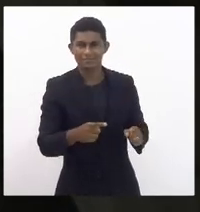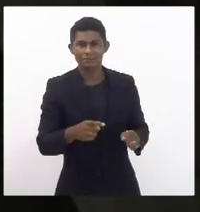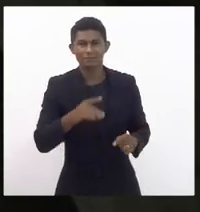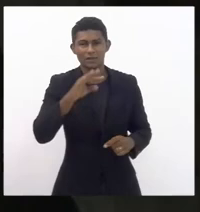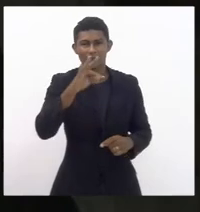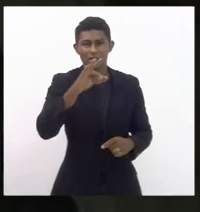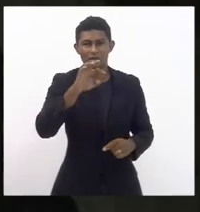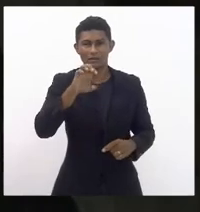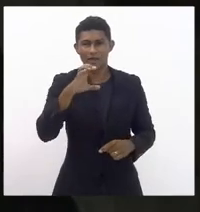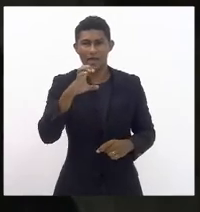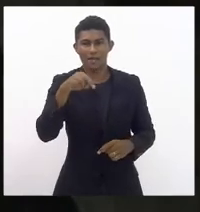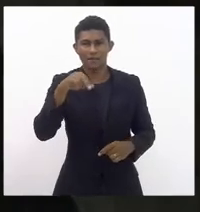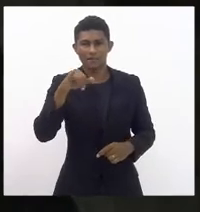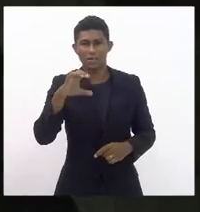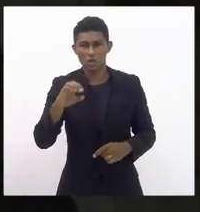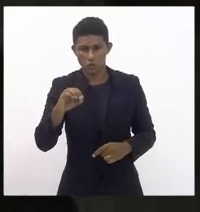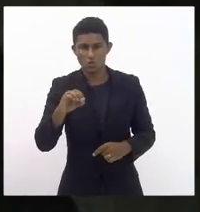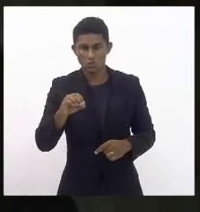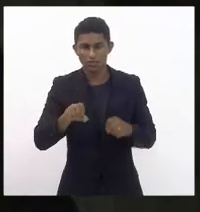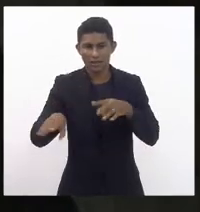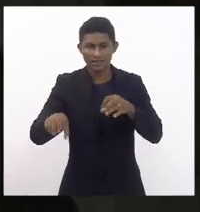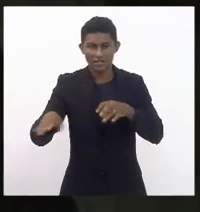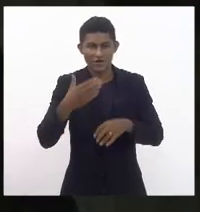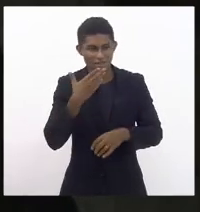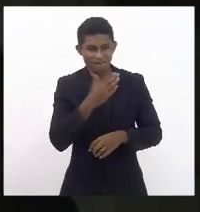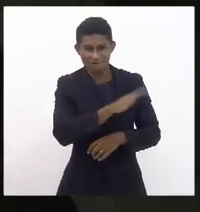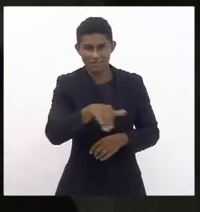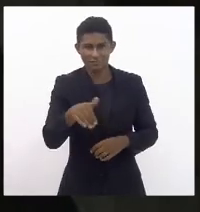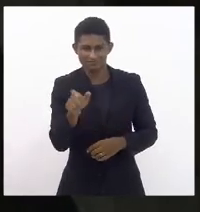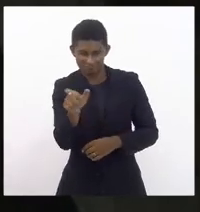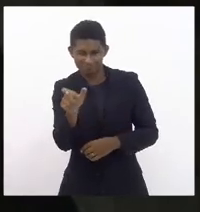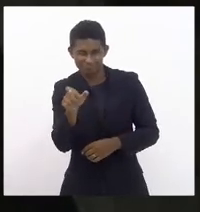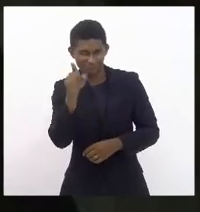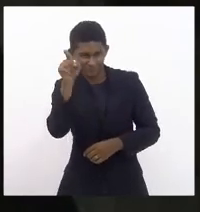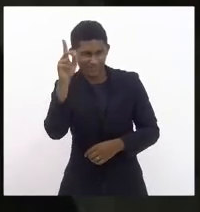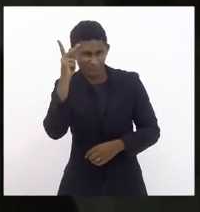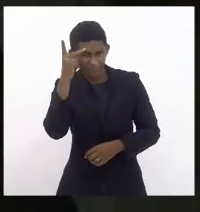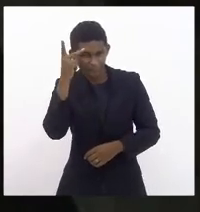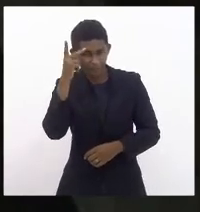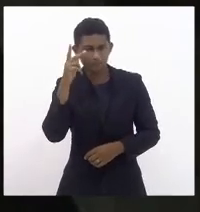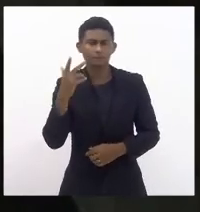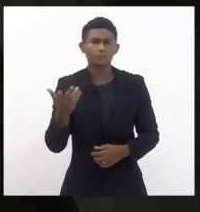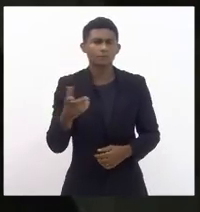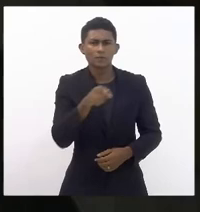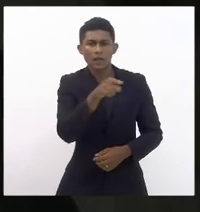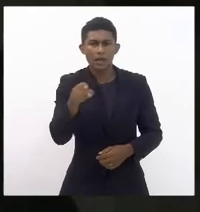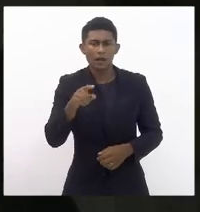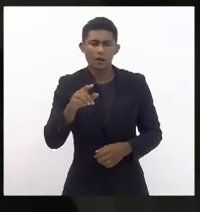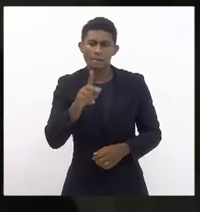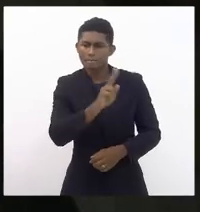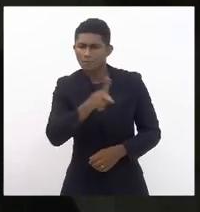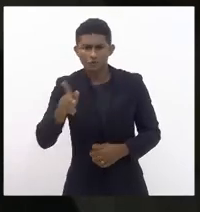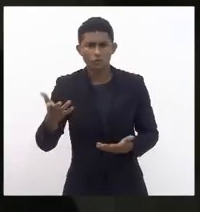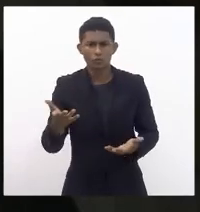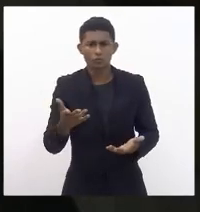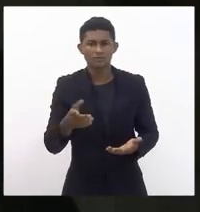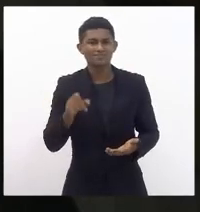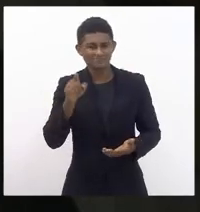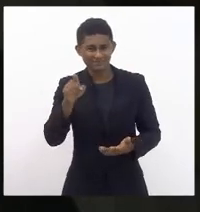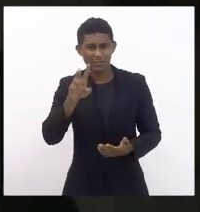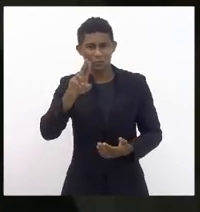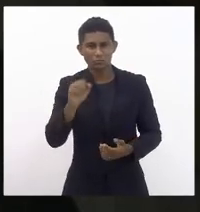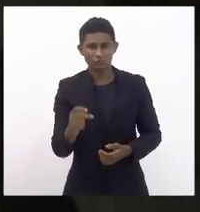são chamados assim dos técnicos de educação infantil tem como professores no caso das creches da USP São creches estaduais